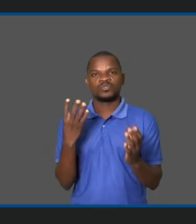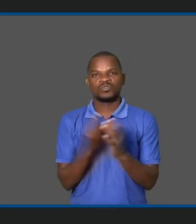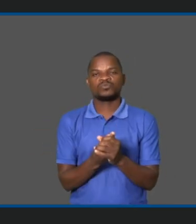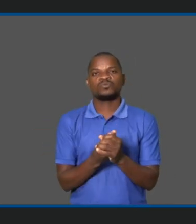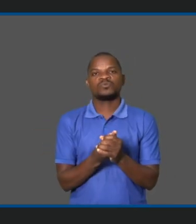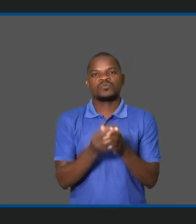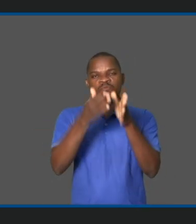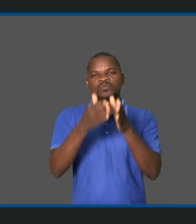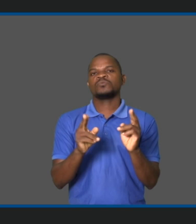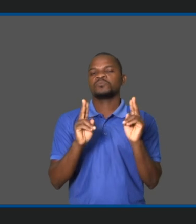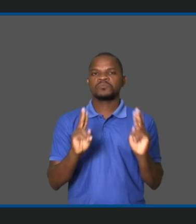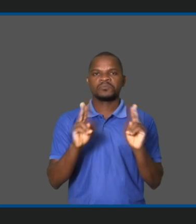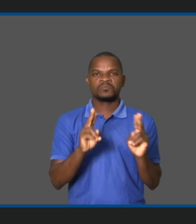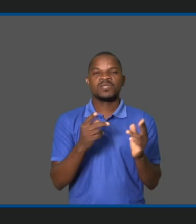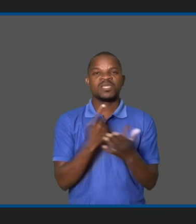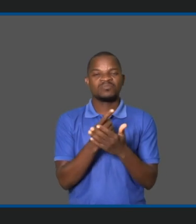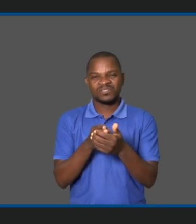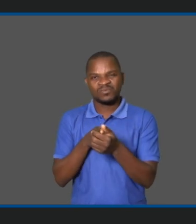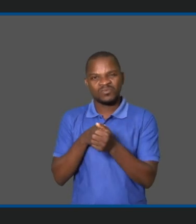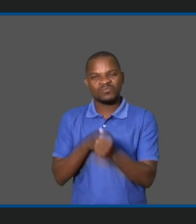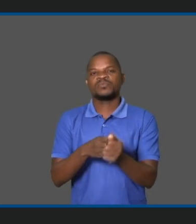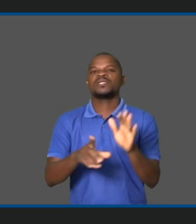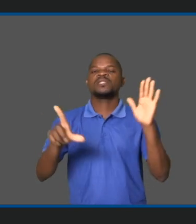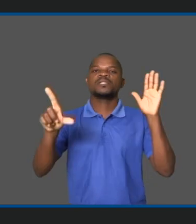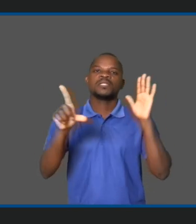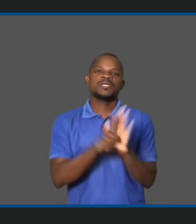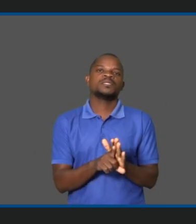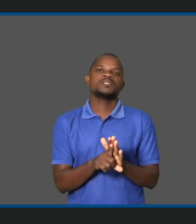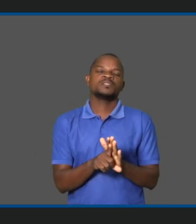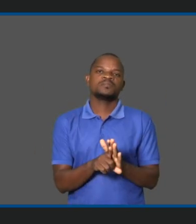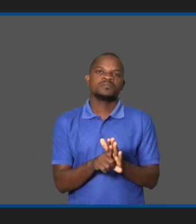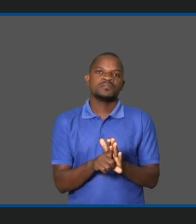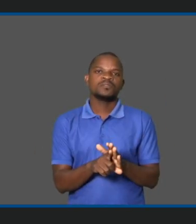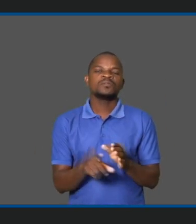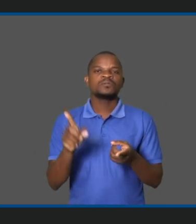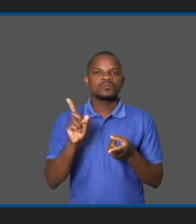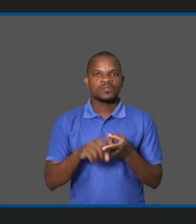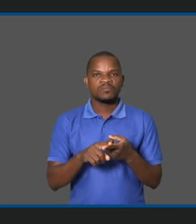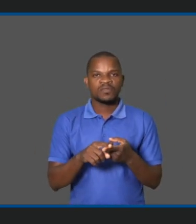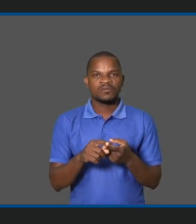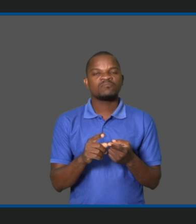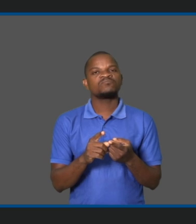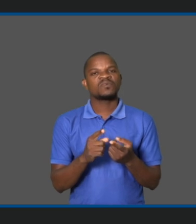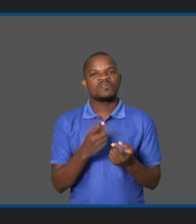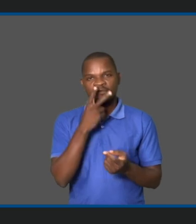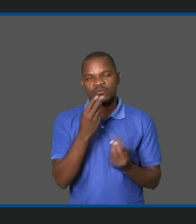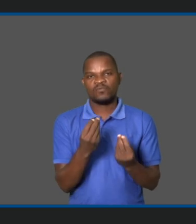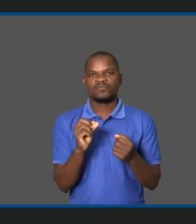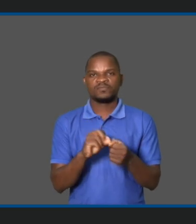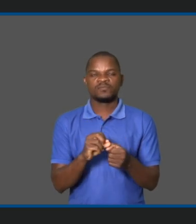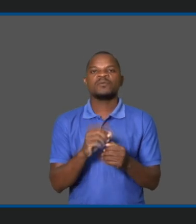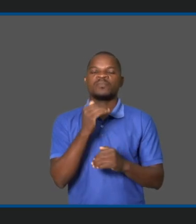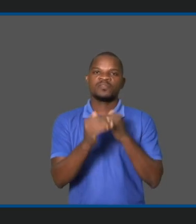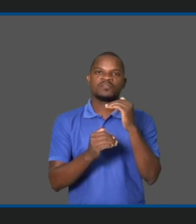agir no sentido de nos protegermos e desenvolver o país. Pois é, muito obrigado, Cantol, muito